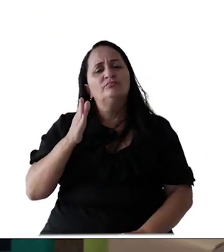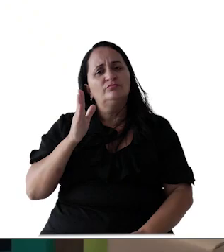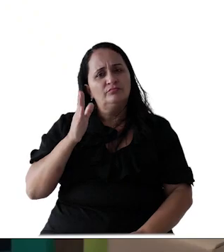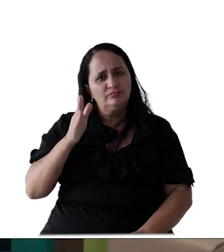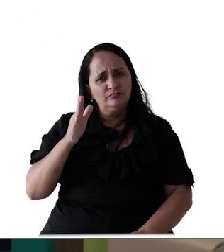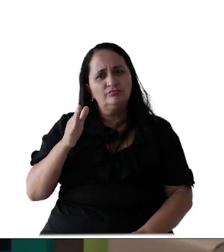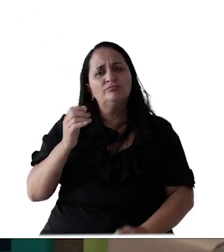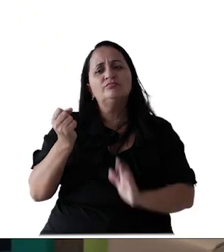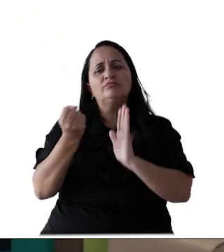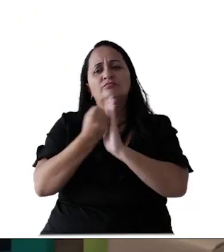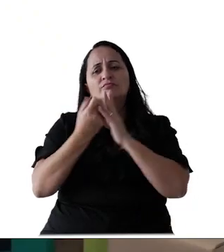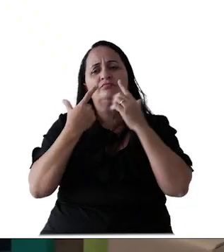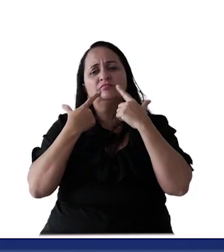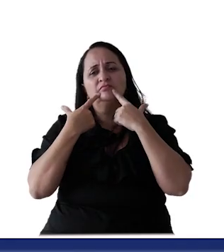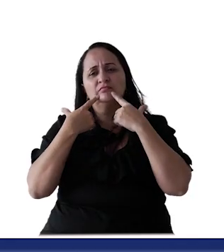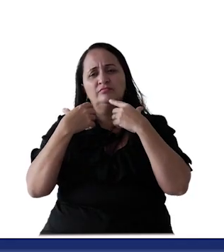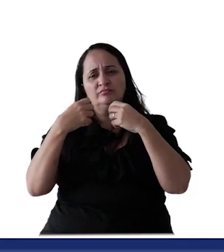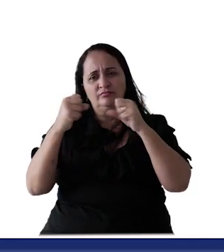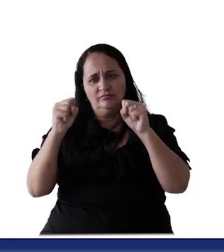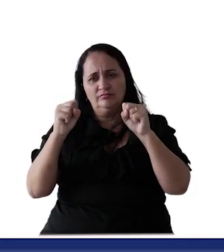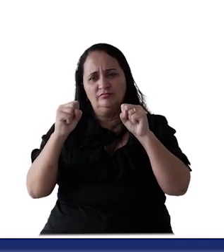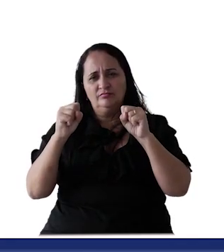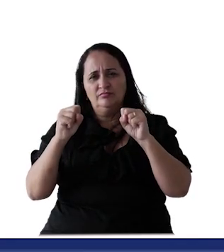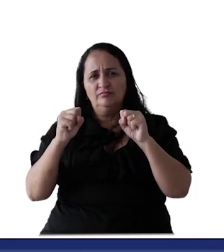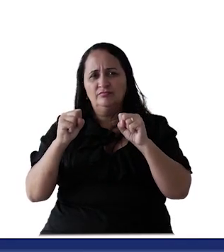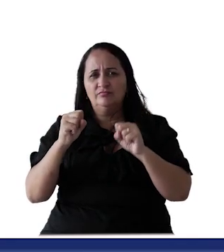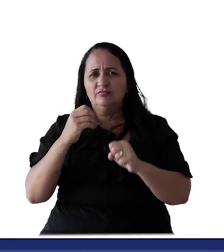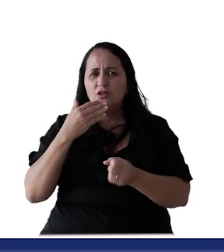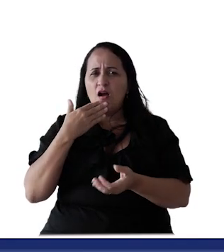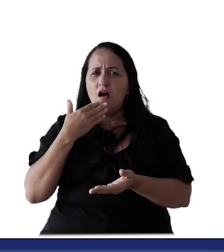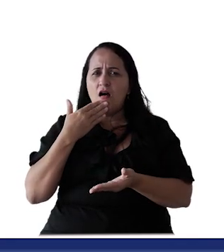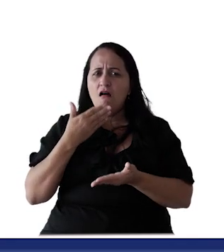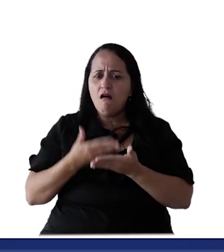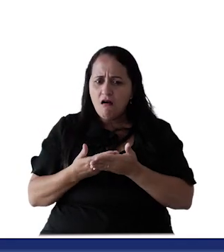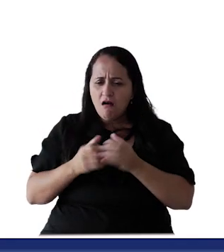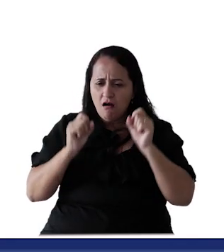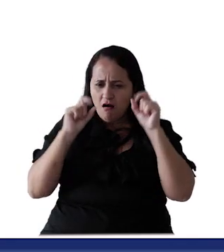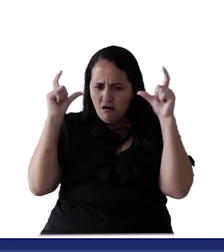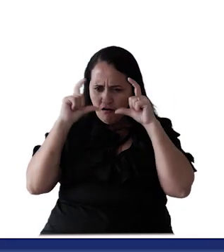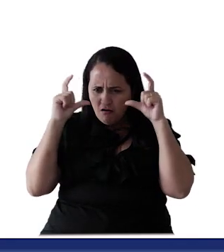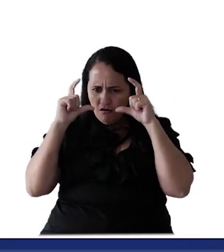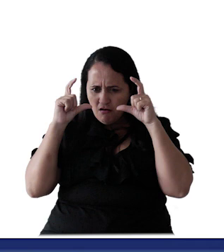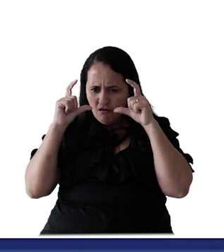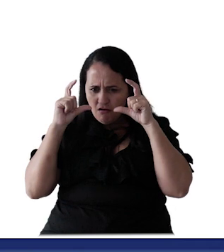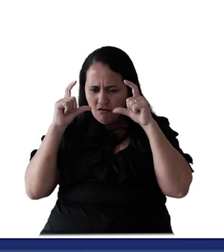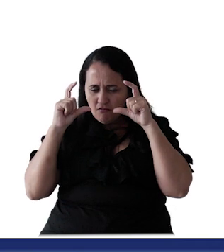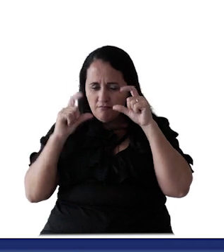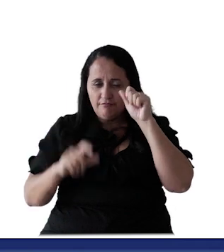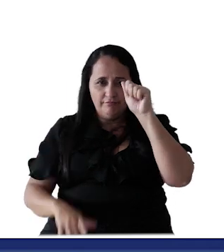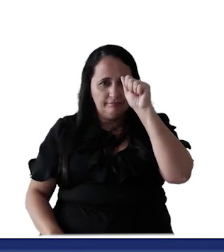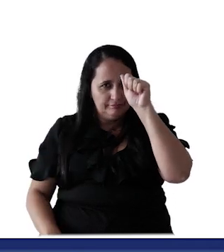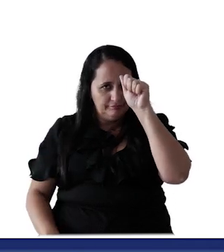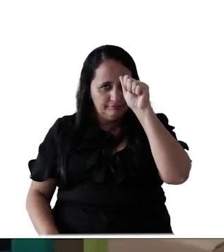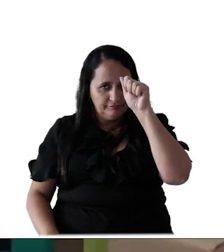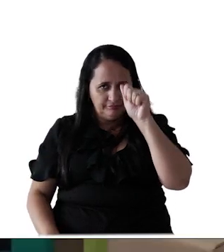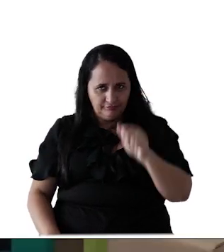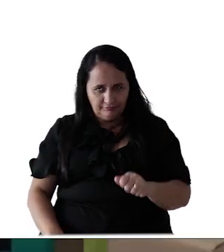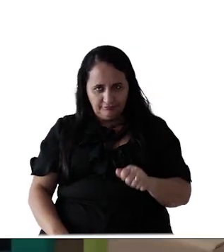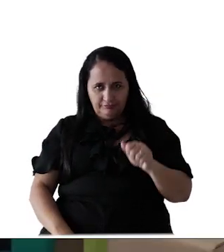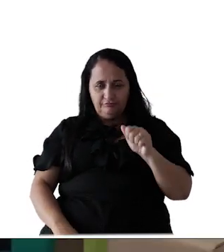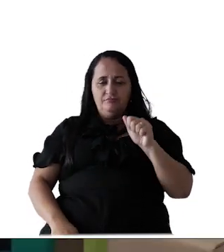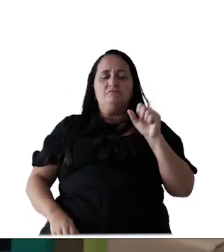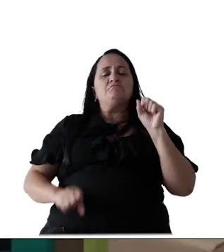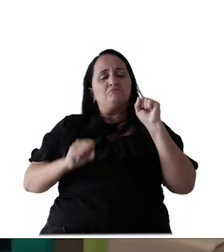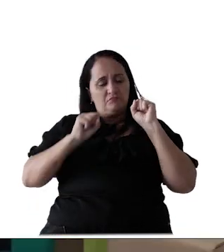marcas linguísticas. A boca aberta e os olhos arregalados é a primeira opção.